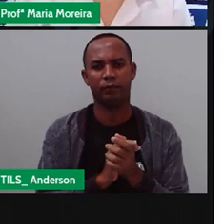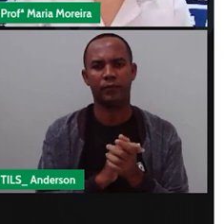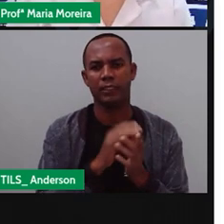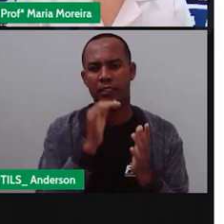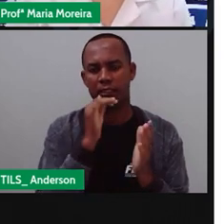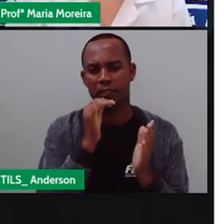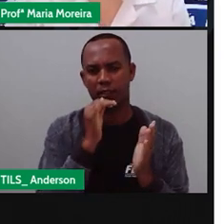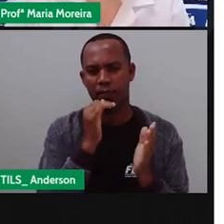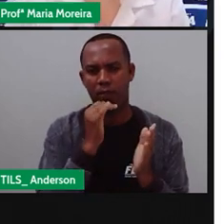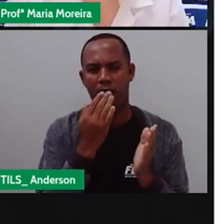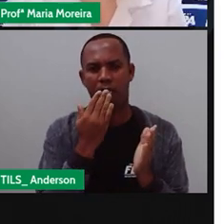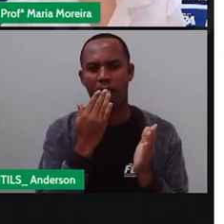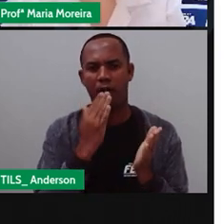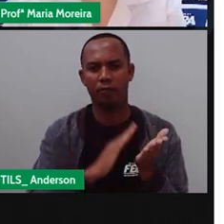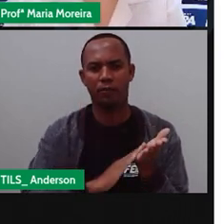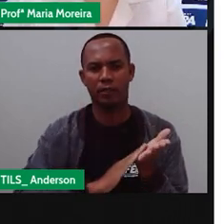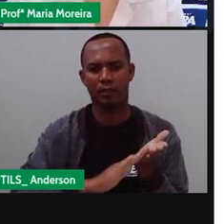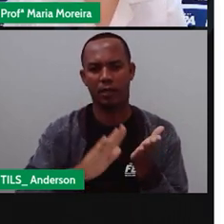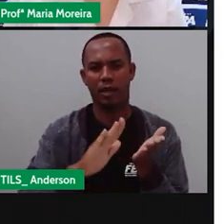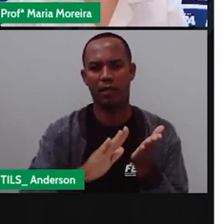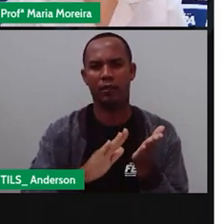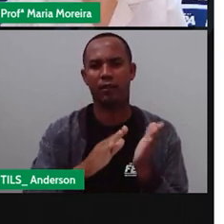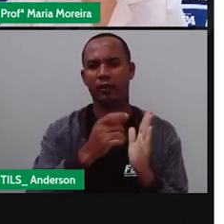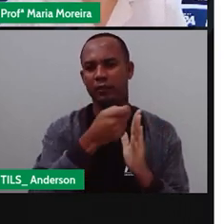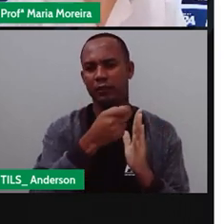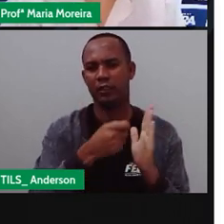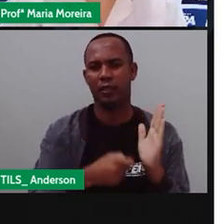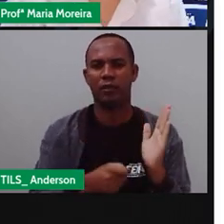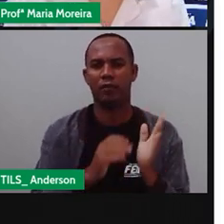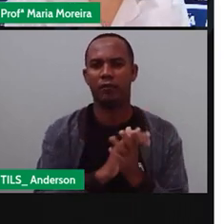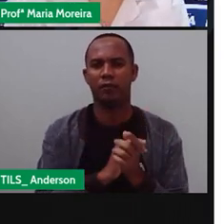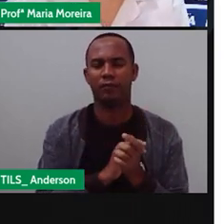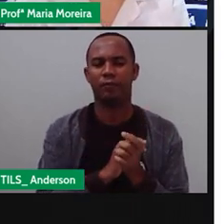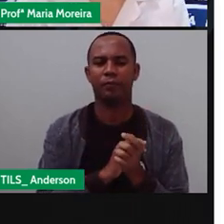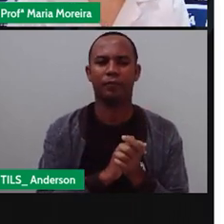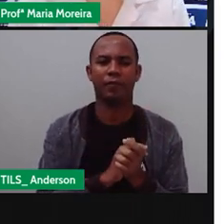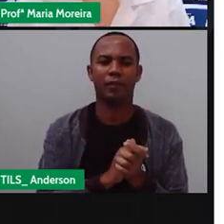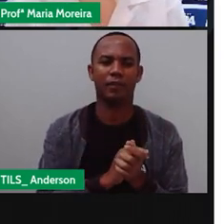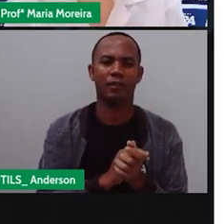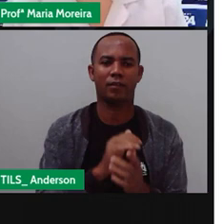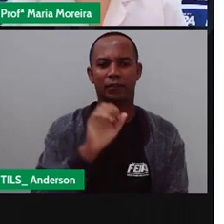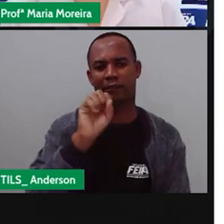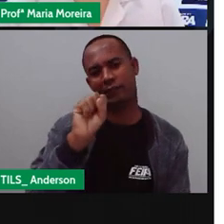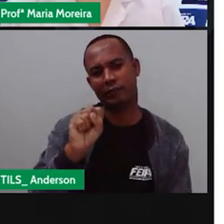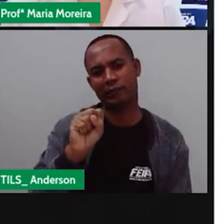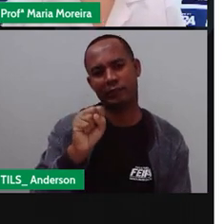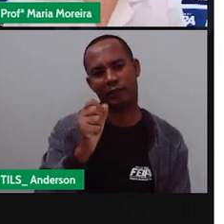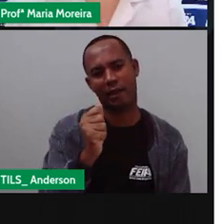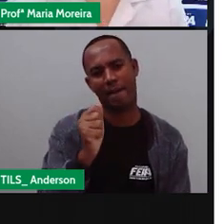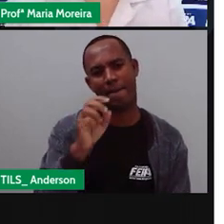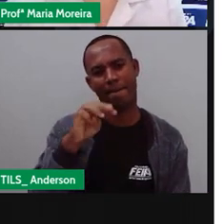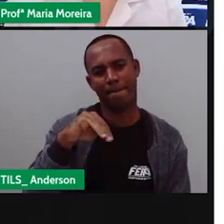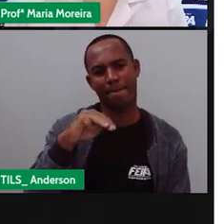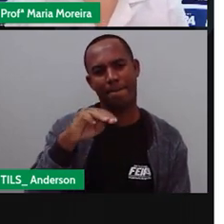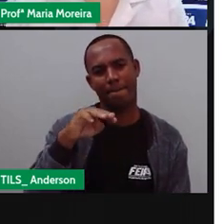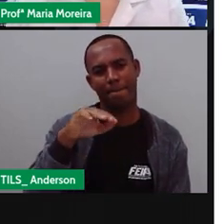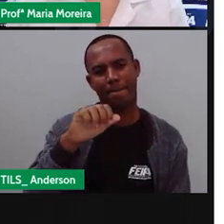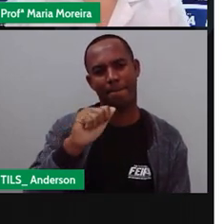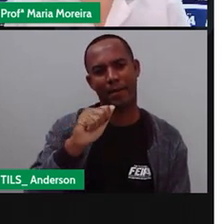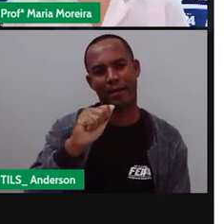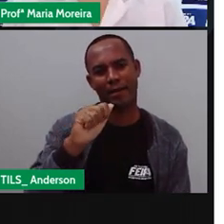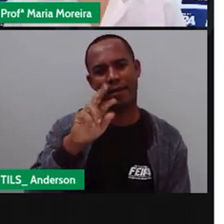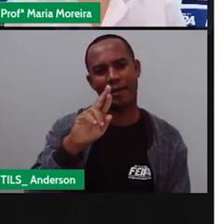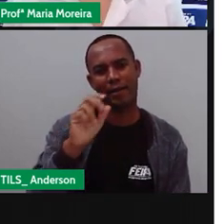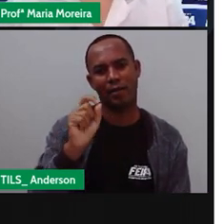carta, tá, Anderson? Vamos escrever uma carta para quem? Você quer escrever uma carta para Samara? Vamos escrever uma carta para Samara. Tá, Samara com dois M's, porque ela é muito